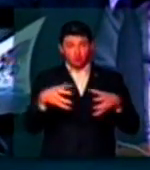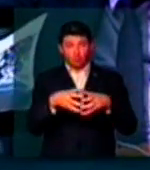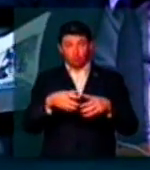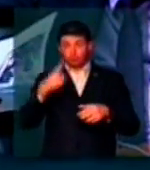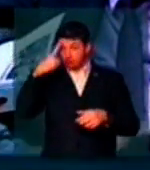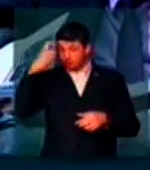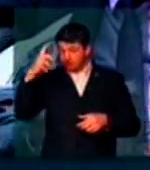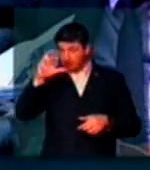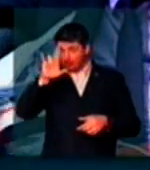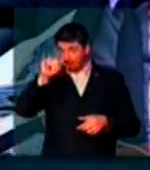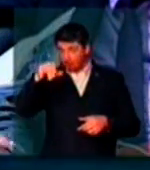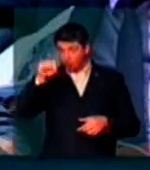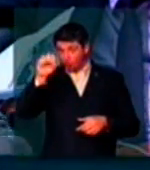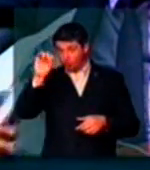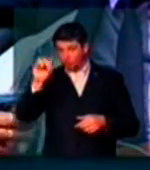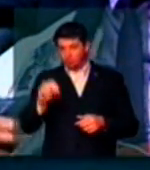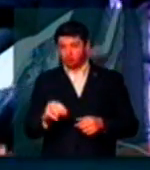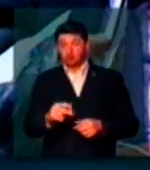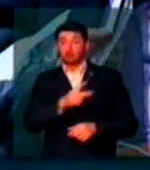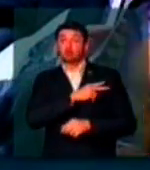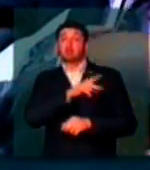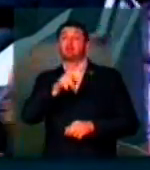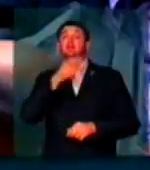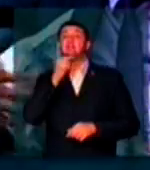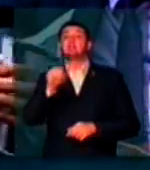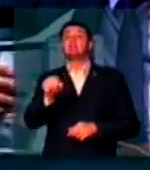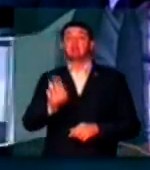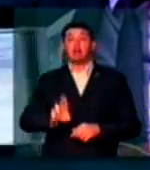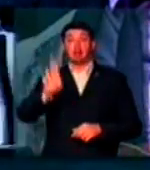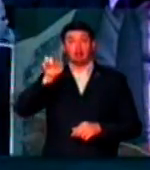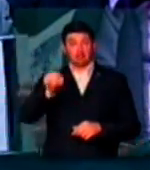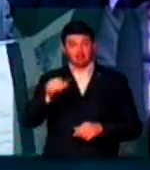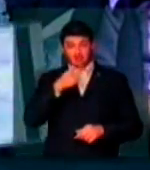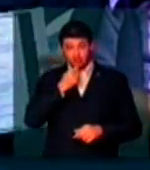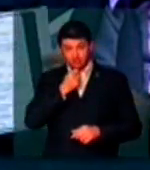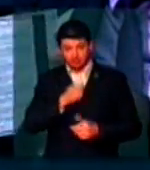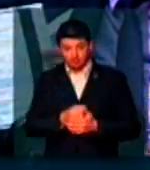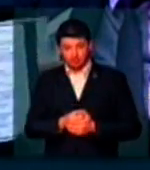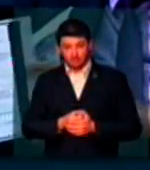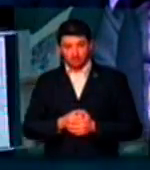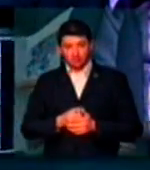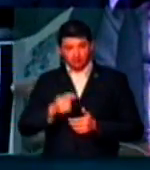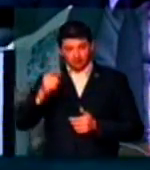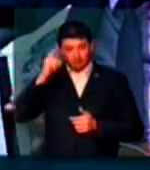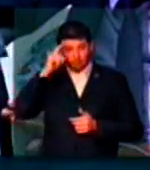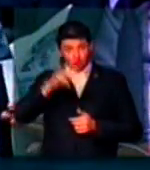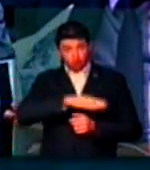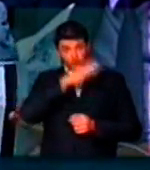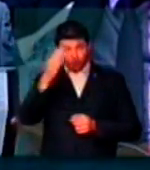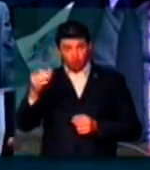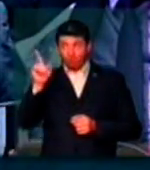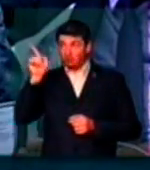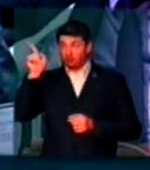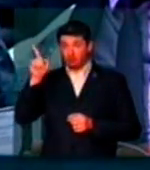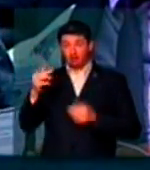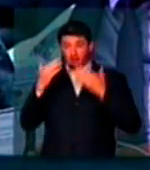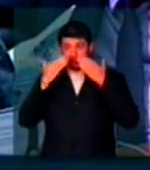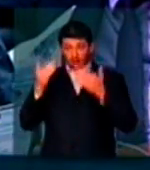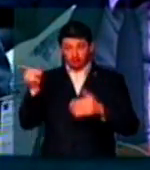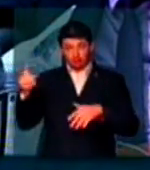criminosa, chefiada por esse cidadão, está, durante todo o dia hoje, em frente ao